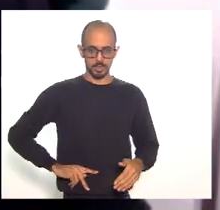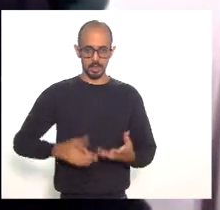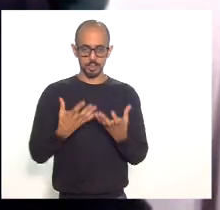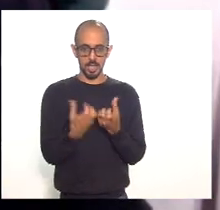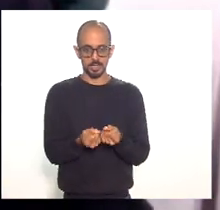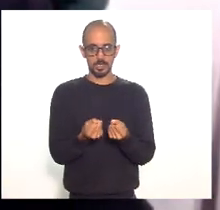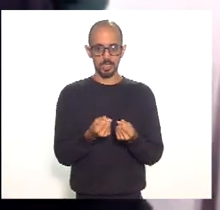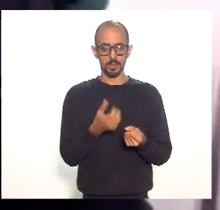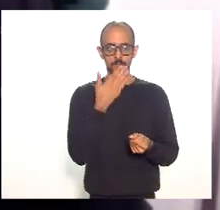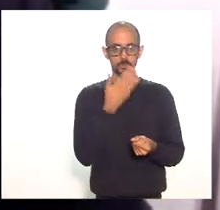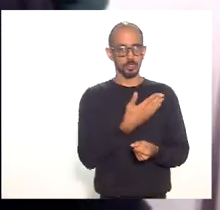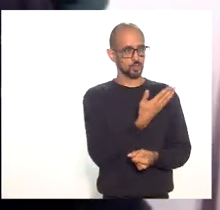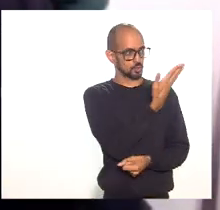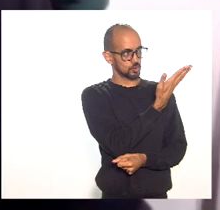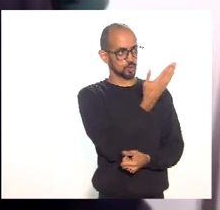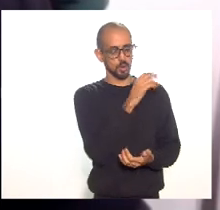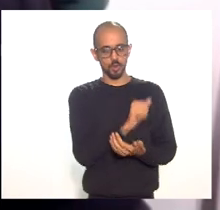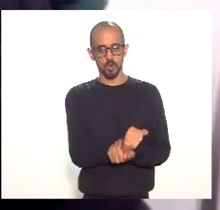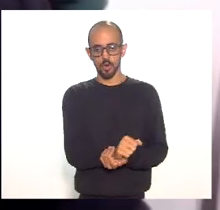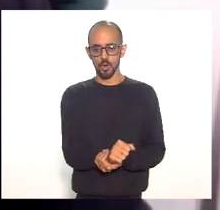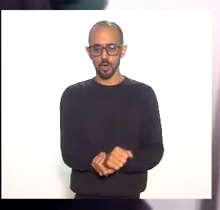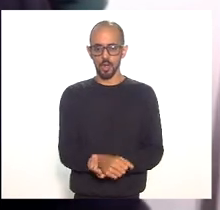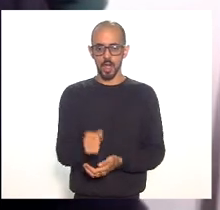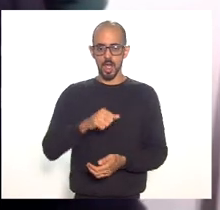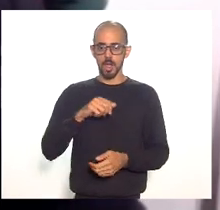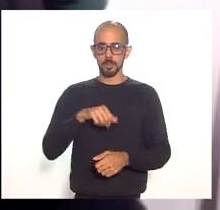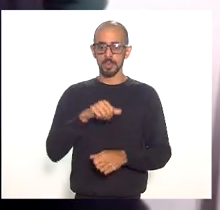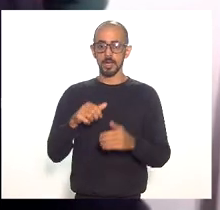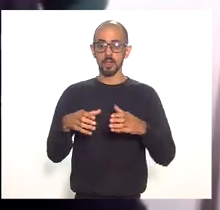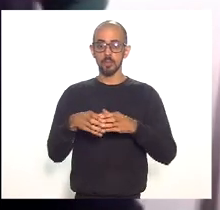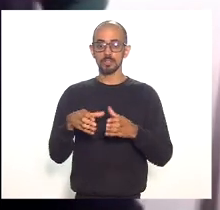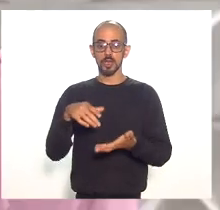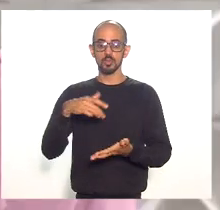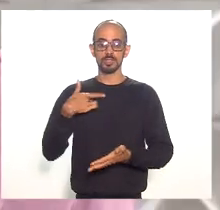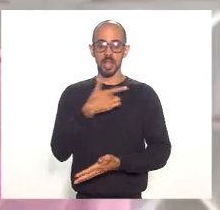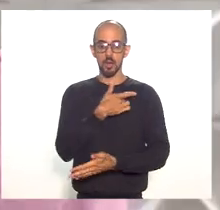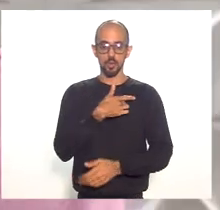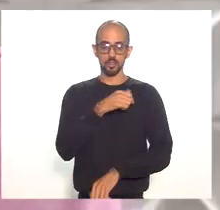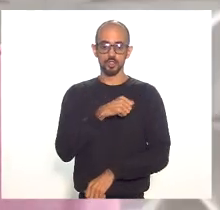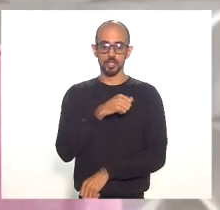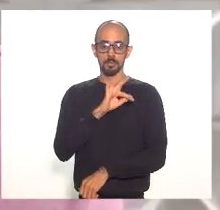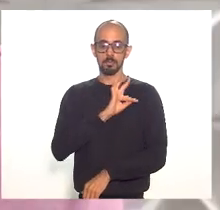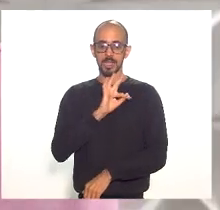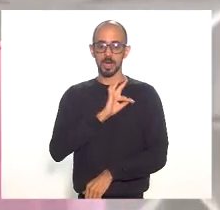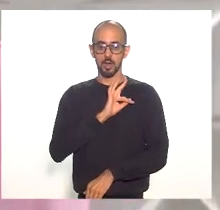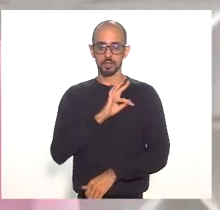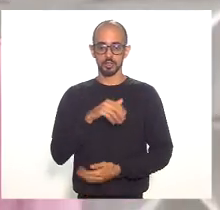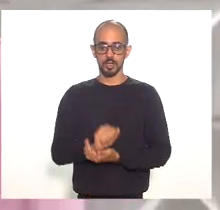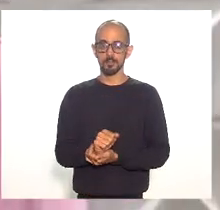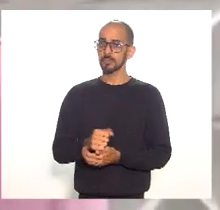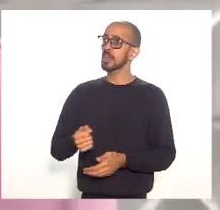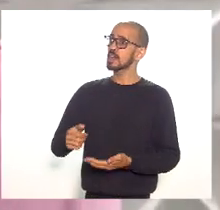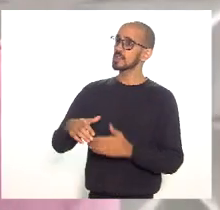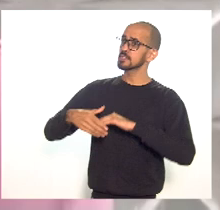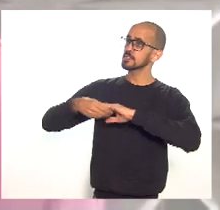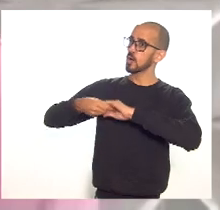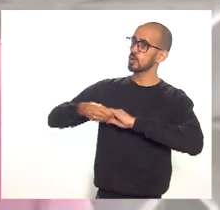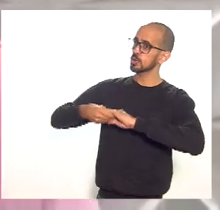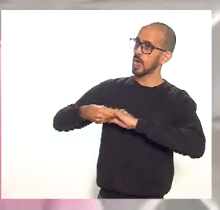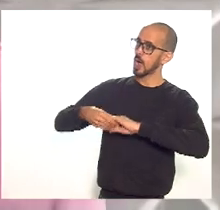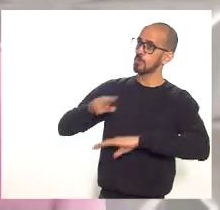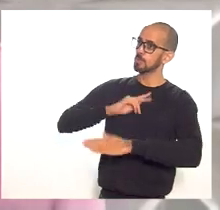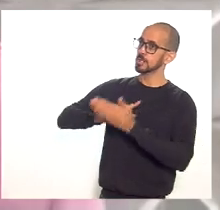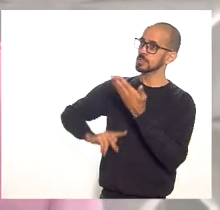pedido de Vossa Excelência. Pela Comissão de Saúde, deputada Marta Rocha. Inicialmente, também saudar aqui o presidente Jair Bittencourt, que